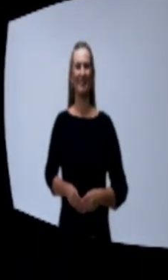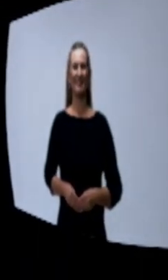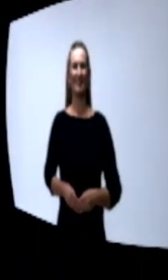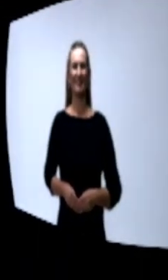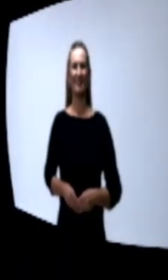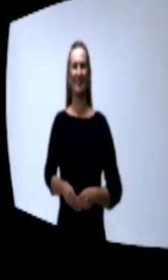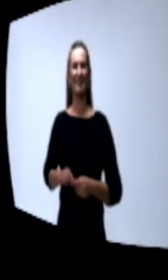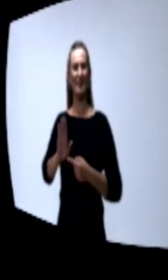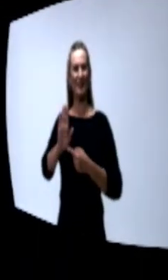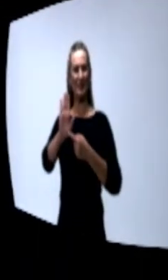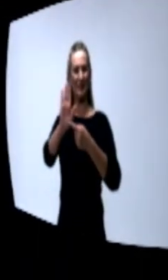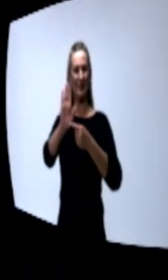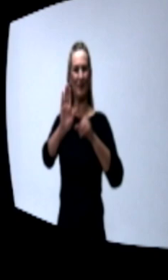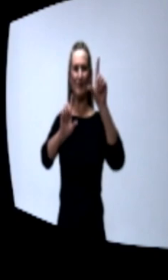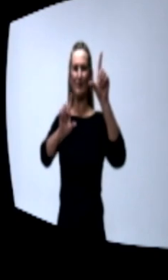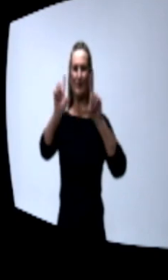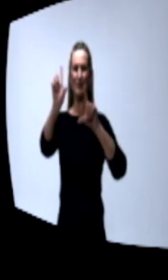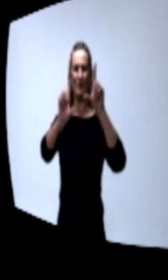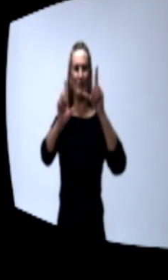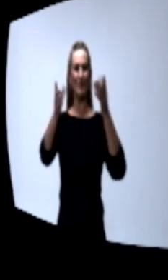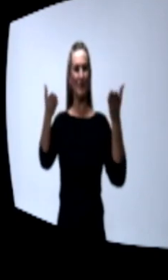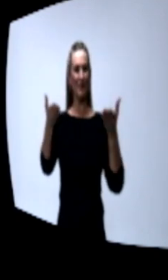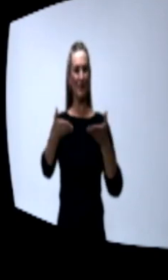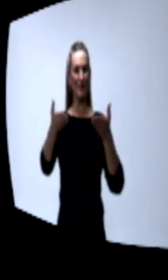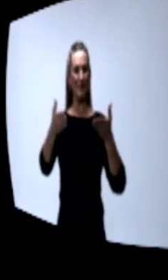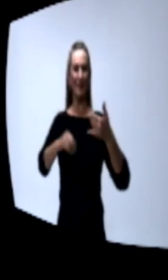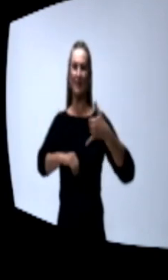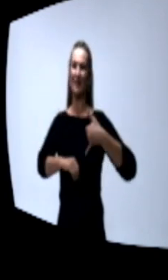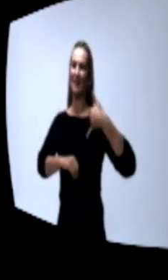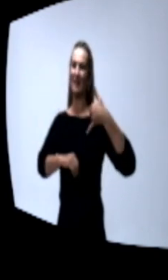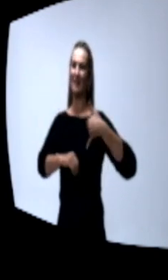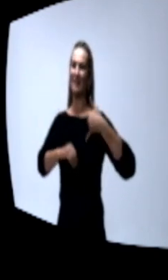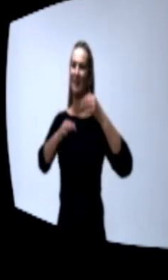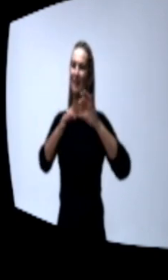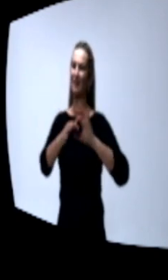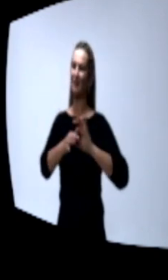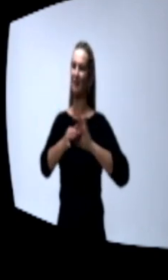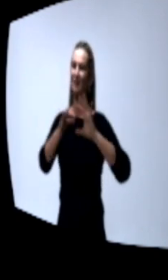o programa seguir tem classificação indicativa livre